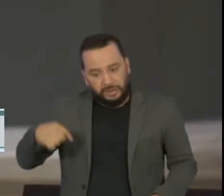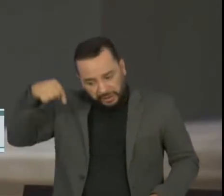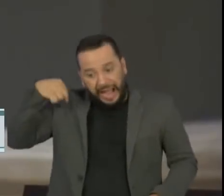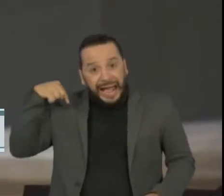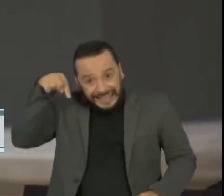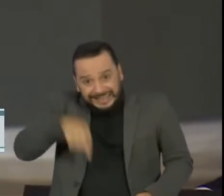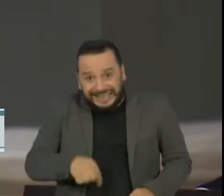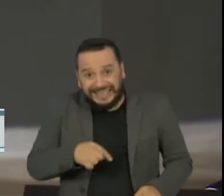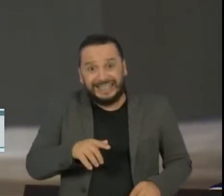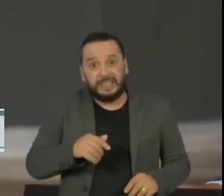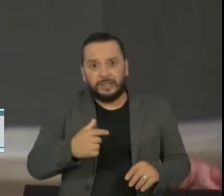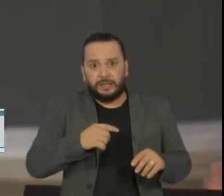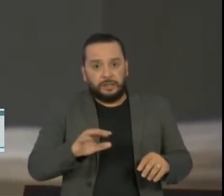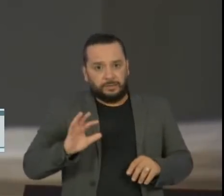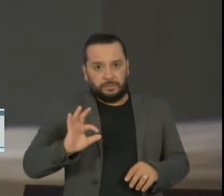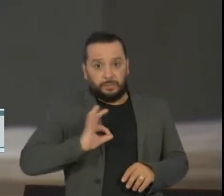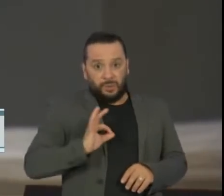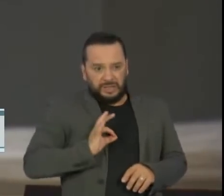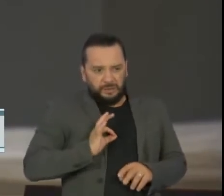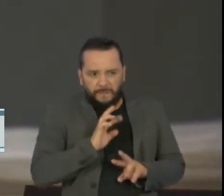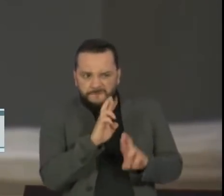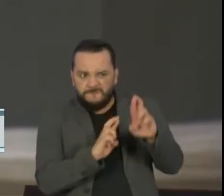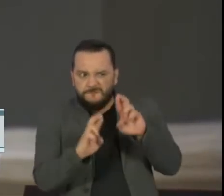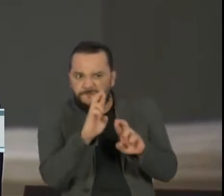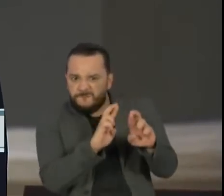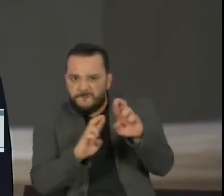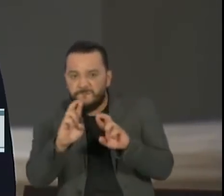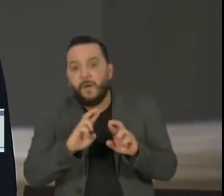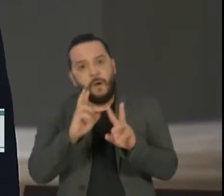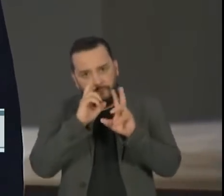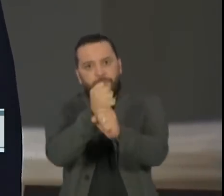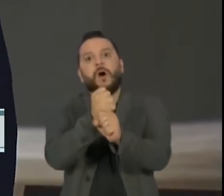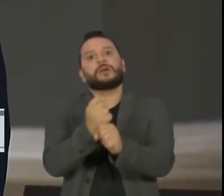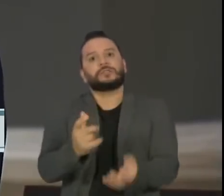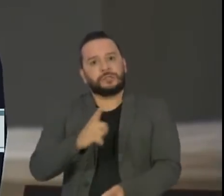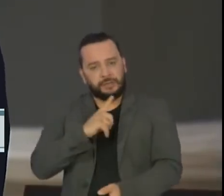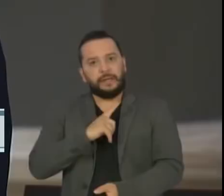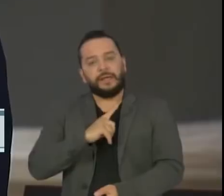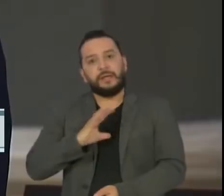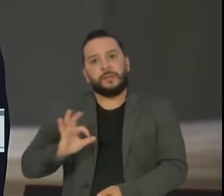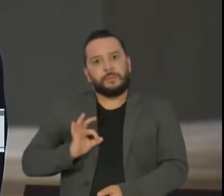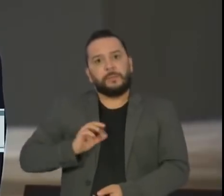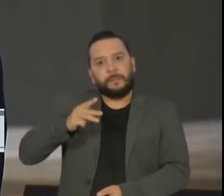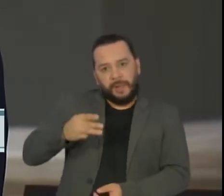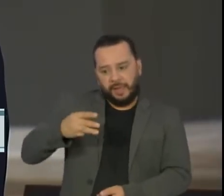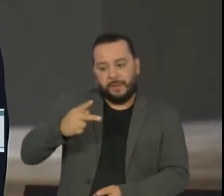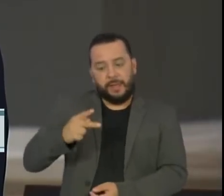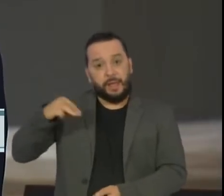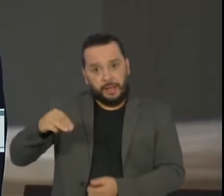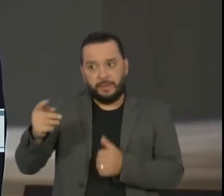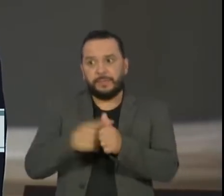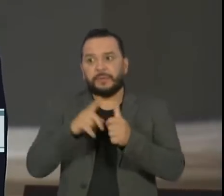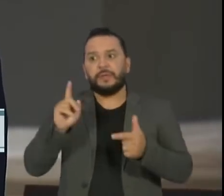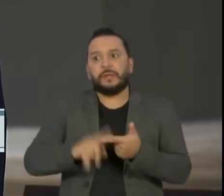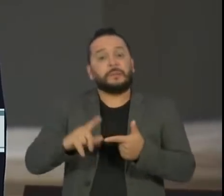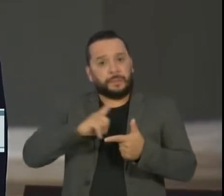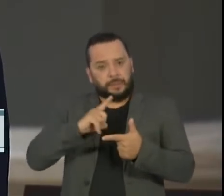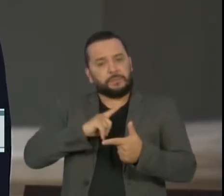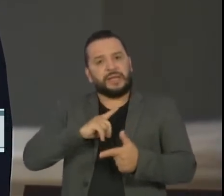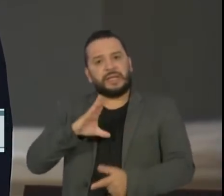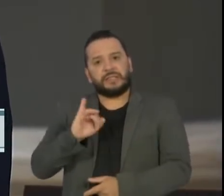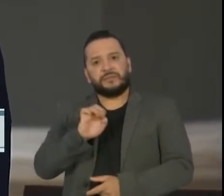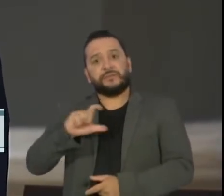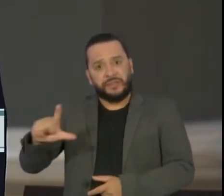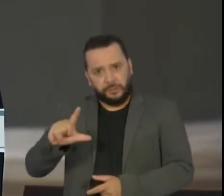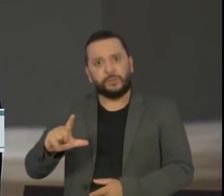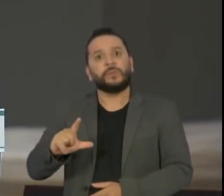corregedorias fortes, tanto na Polícia Militar, tanto quanto na Polícia Civil. Os inquéritos estão em curso, acompanhados